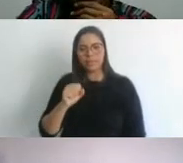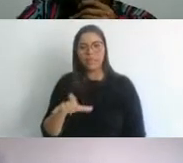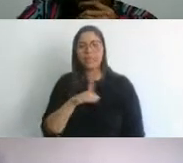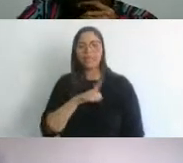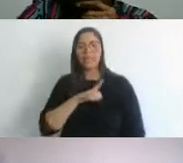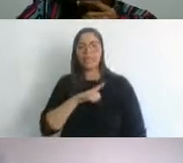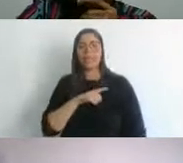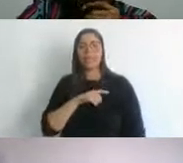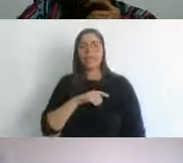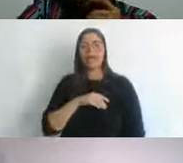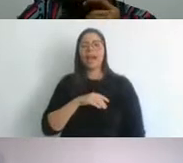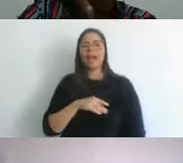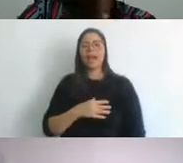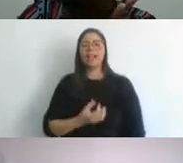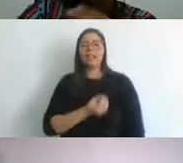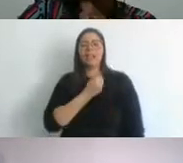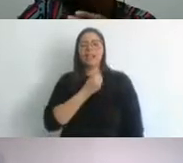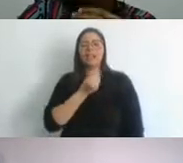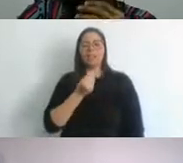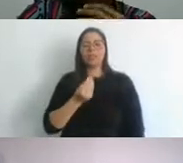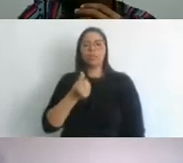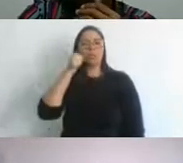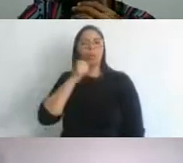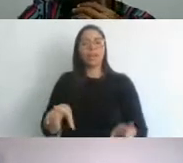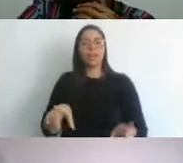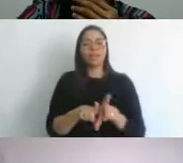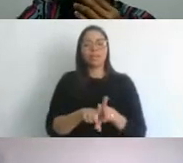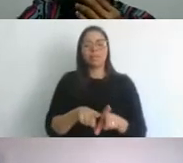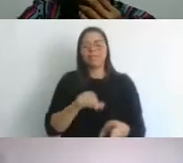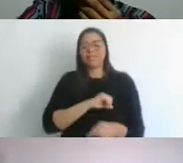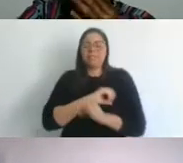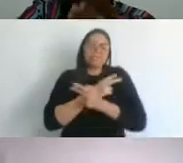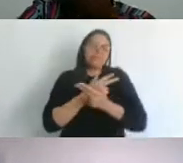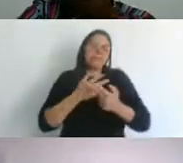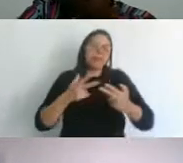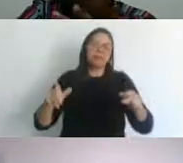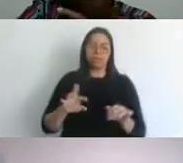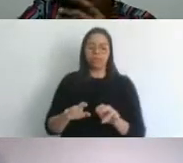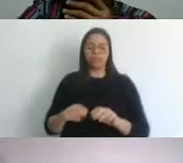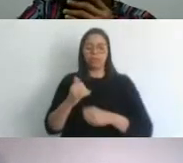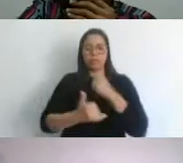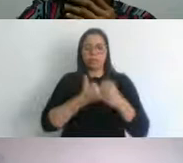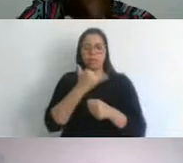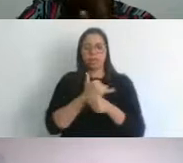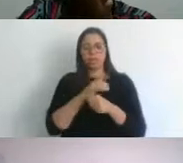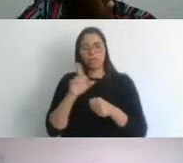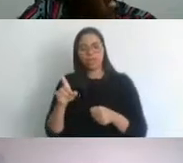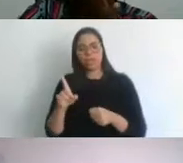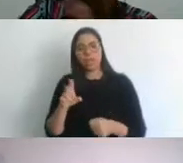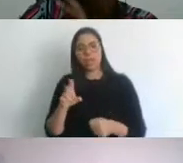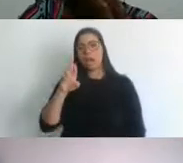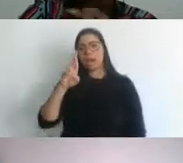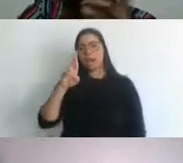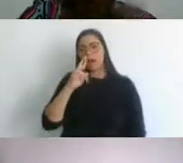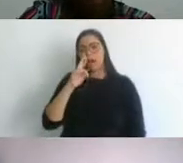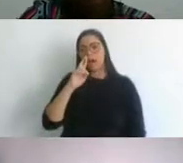da Oi eu me Ela é maravilhosa em vários artigos dela na internet Esse é um livro específico a Rosa dos